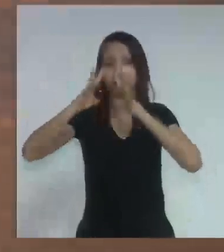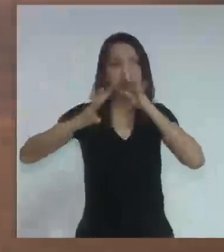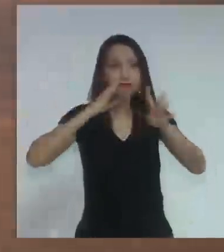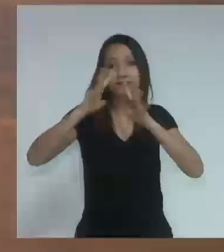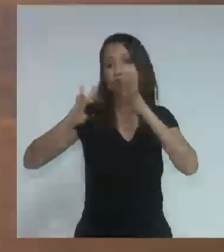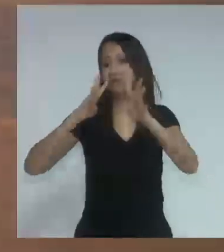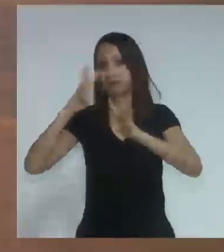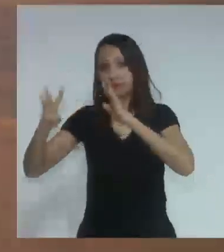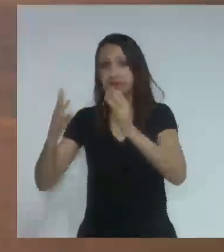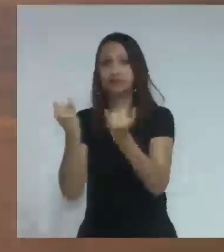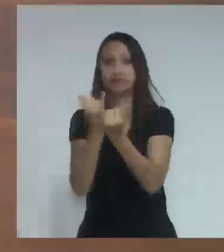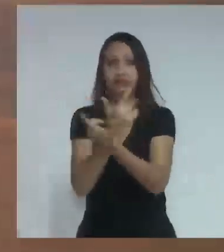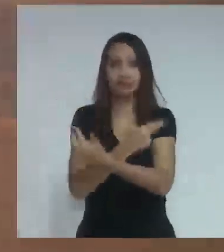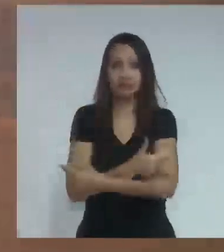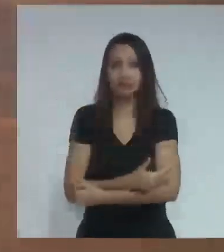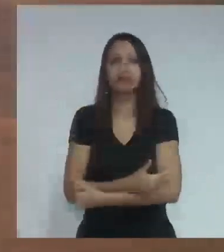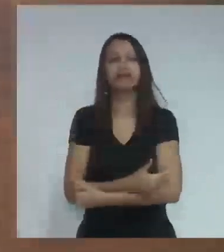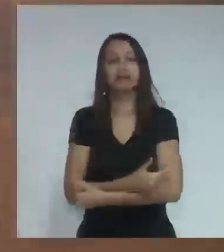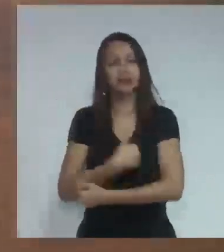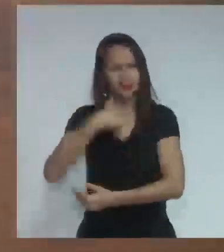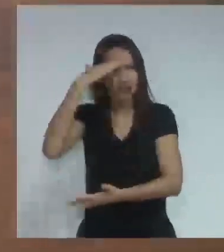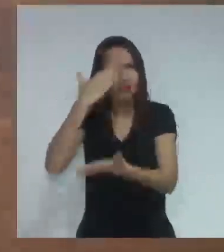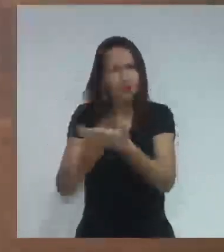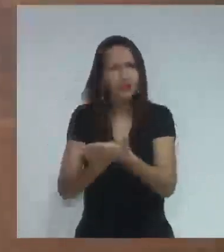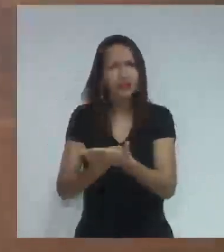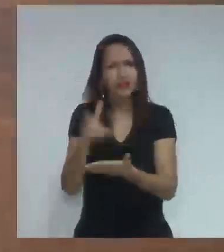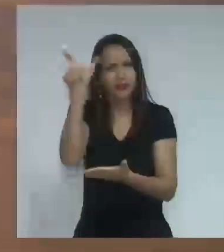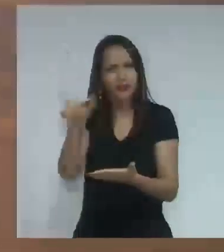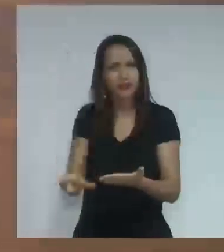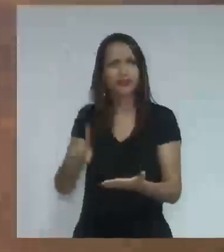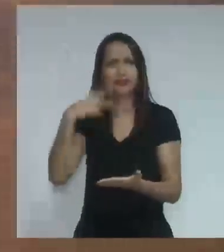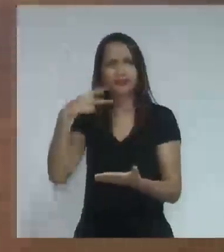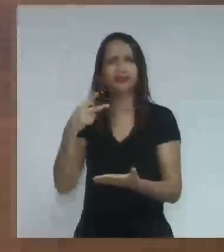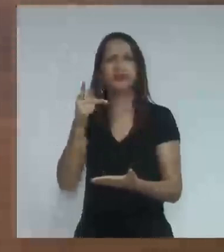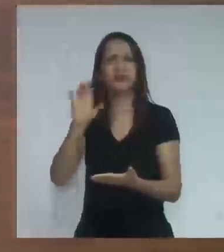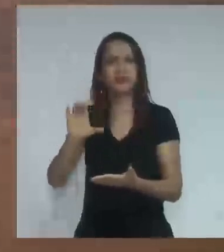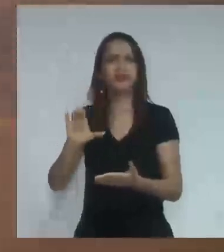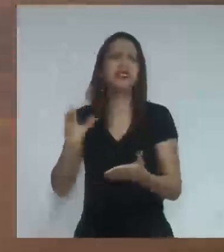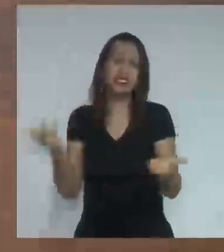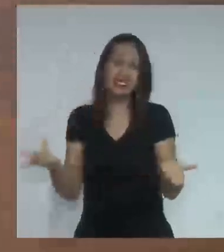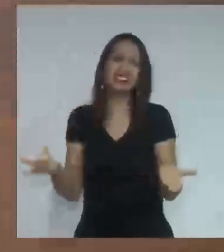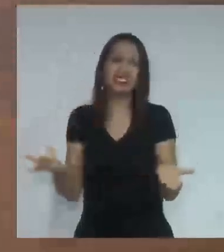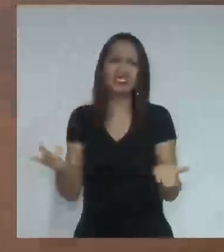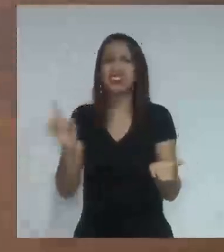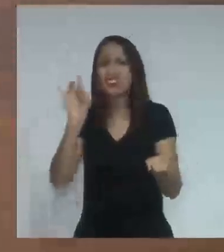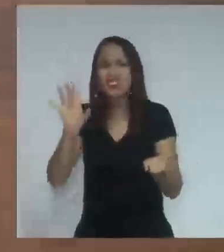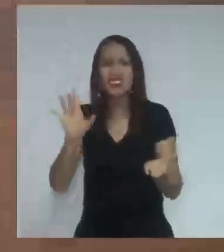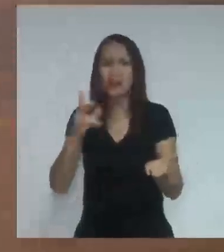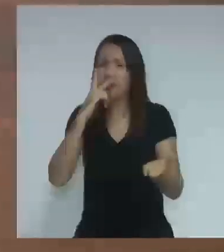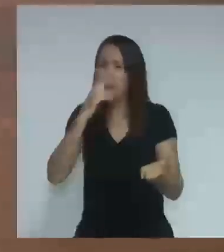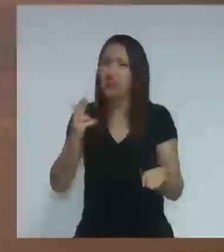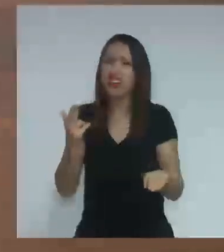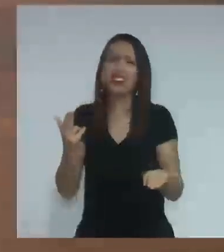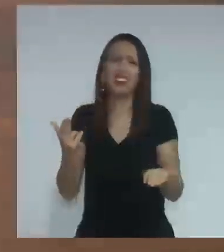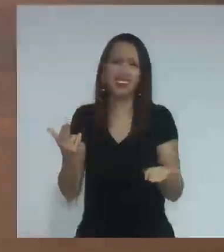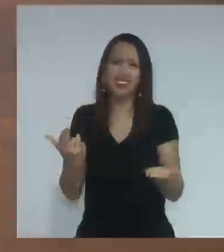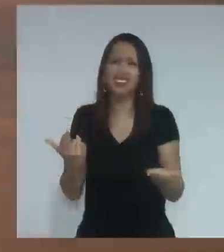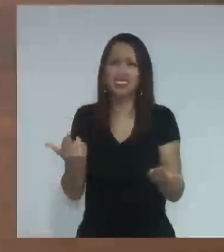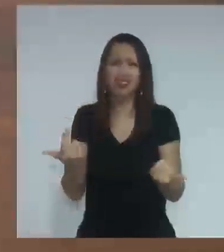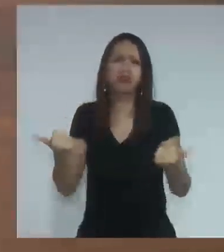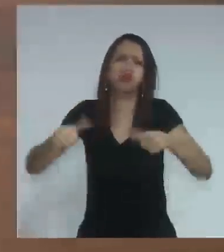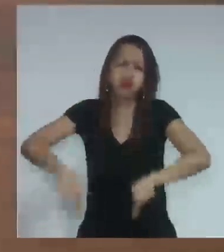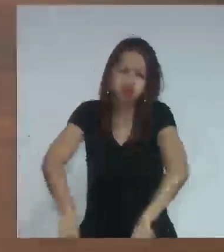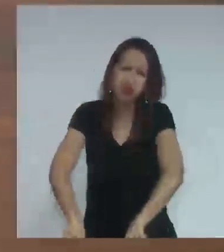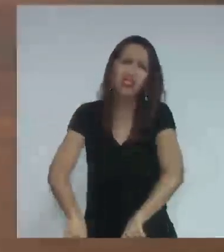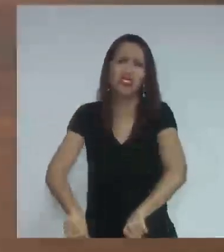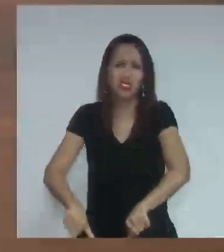por aí, eu acredito que o vereador foi longe demais. Não por fiscalizar, ele tem todo o dever, todo o direito disso. Mas